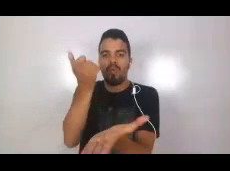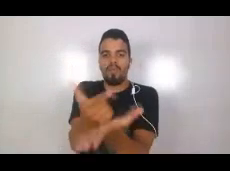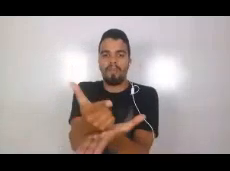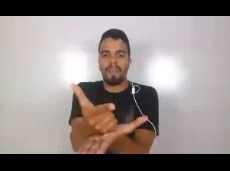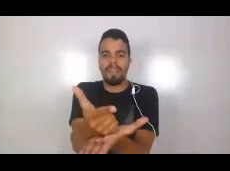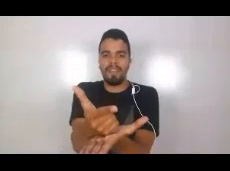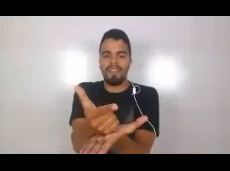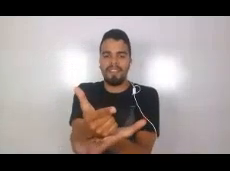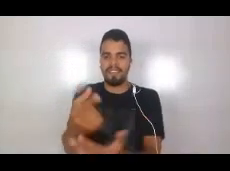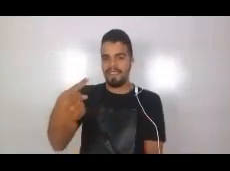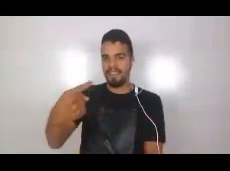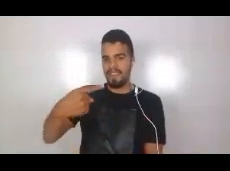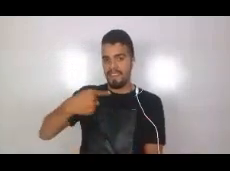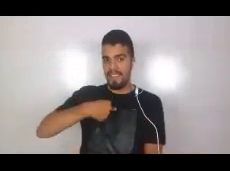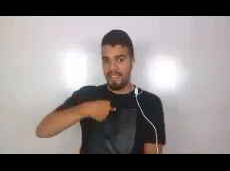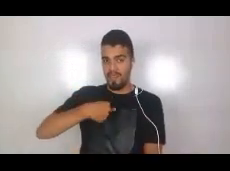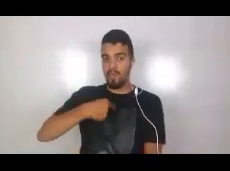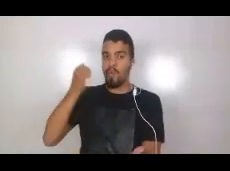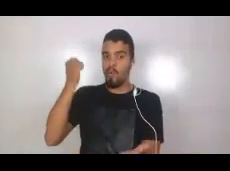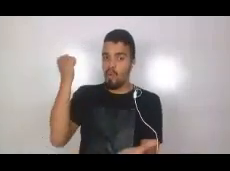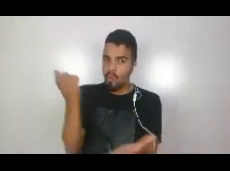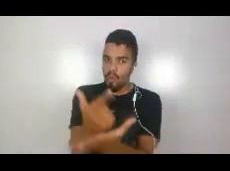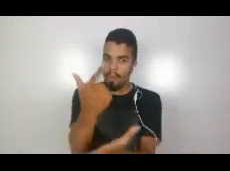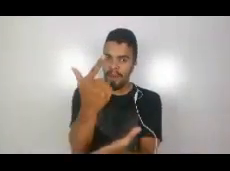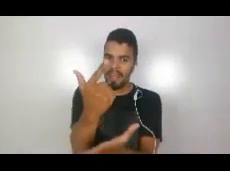Eu comprei